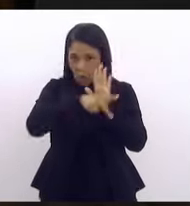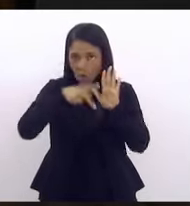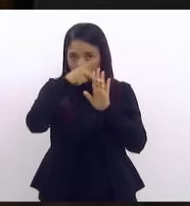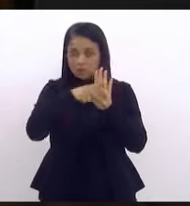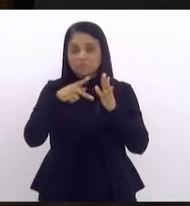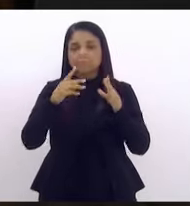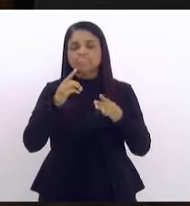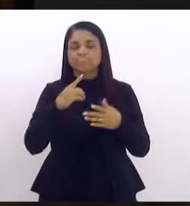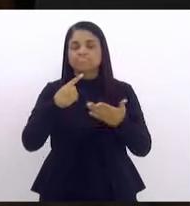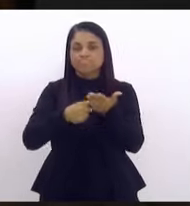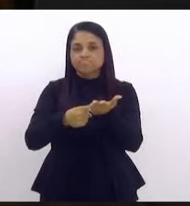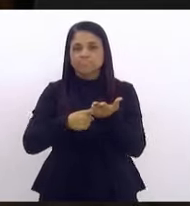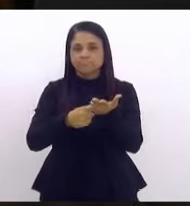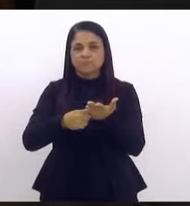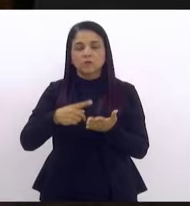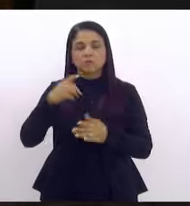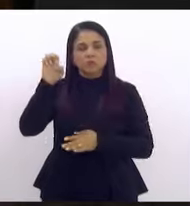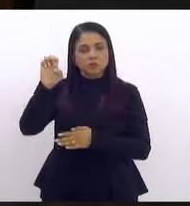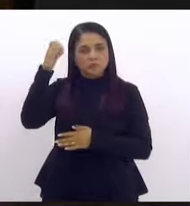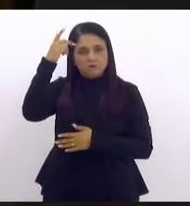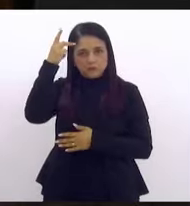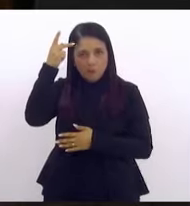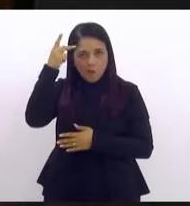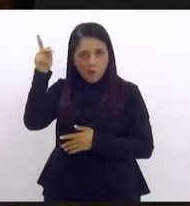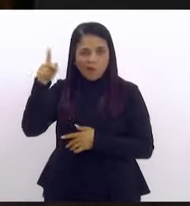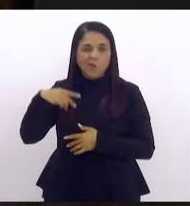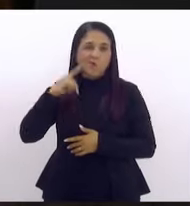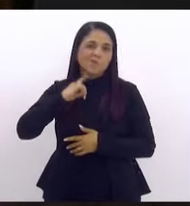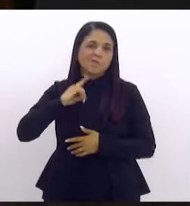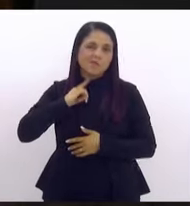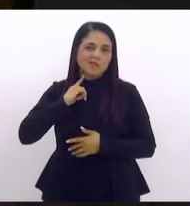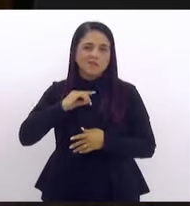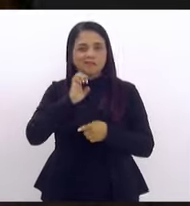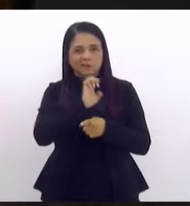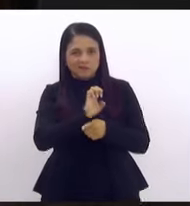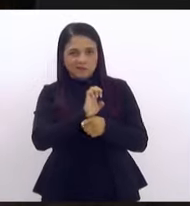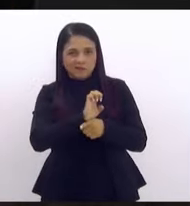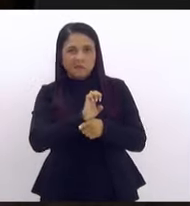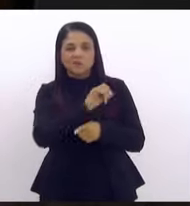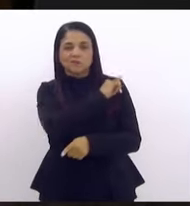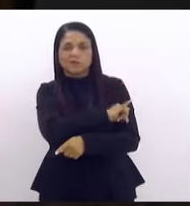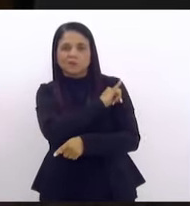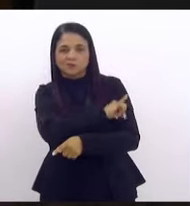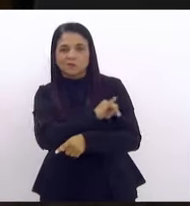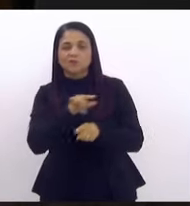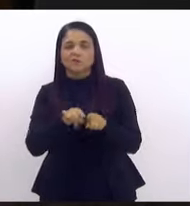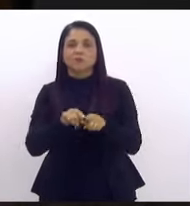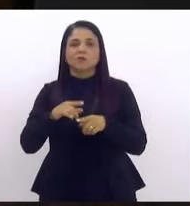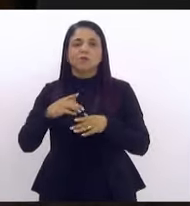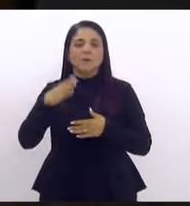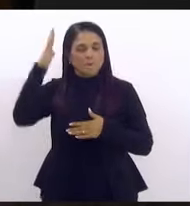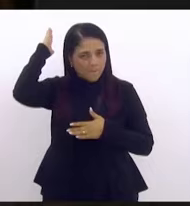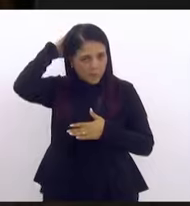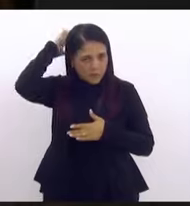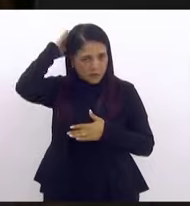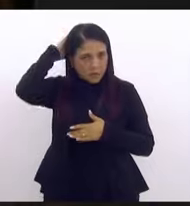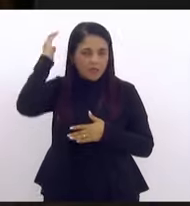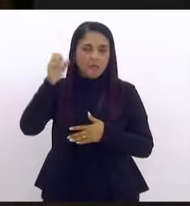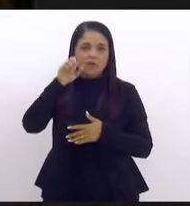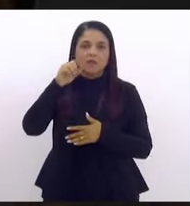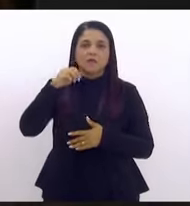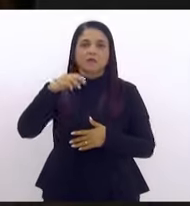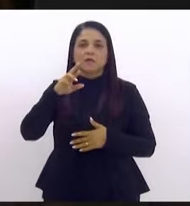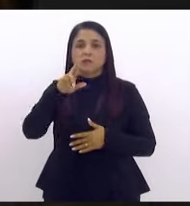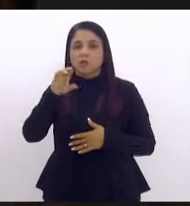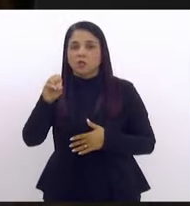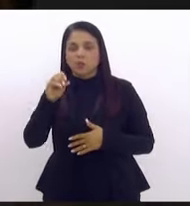os estados de São Paulo, Minas Gerais, Rio de Janeiro, Paraná, Rio Grande do Sul, Santa Catarina e Espírito Santo,